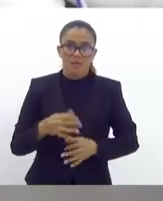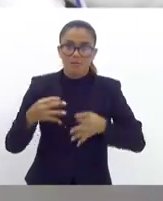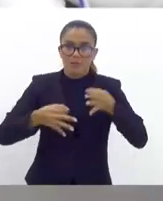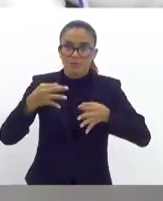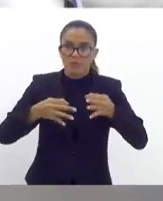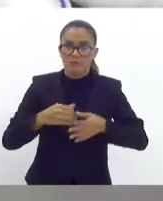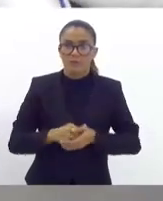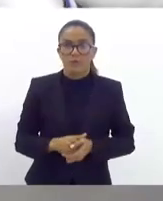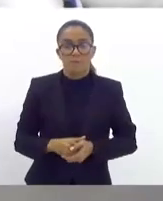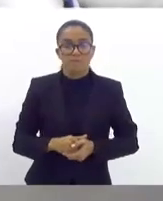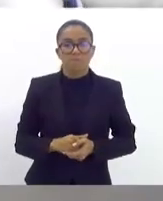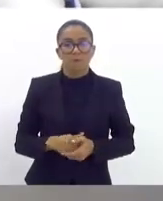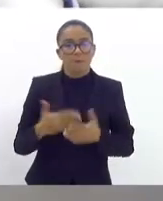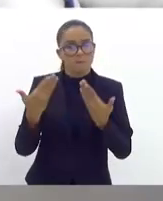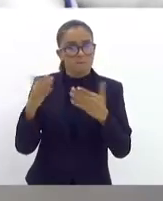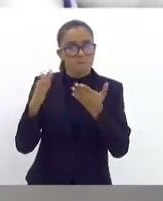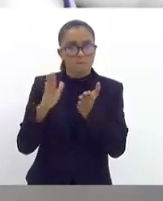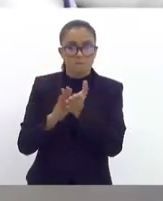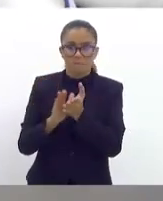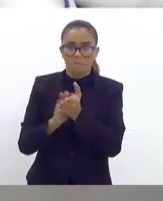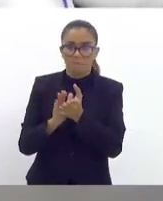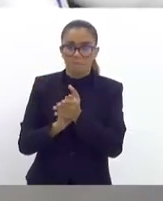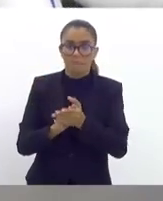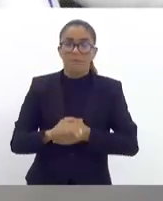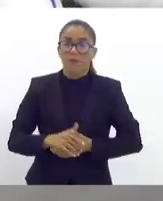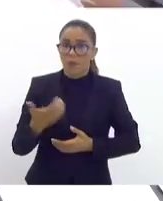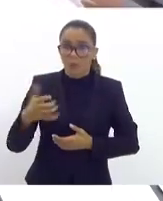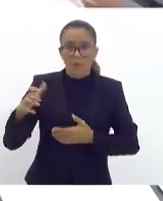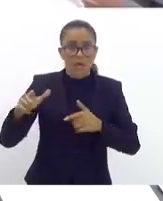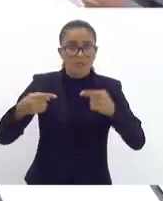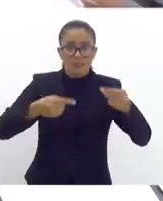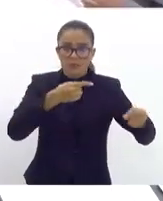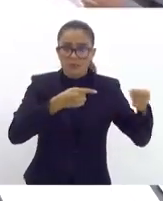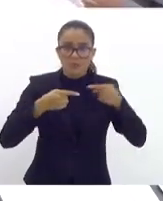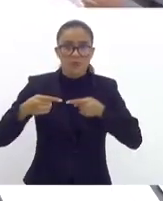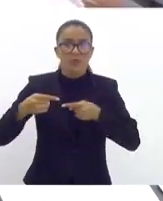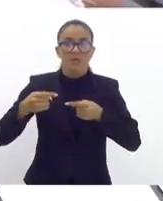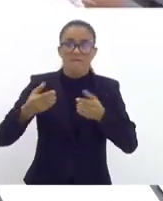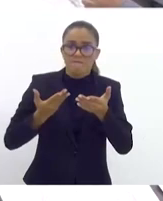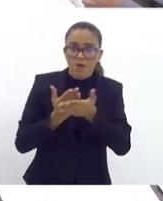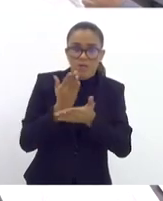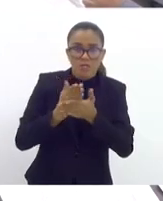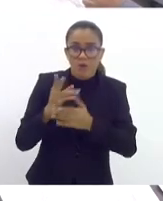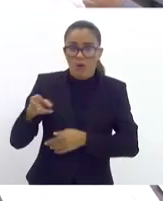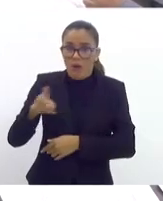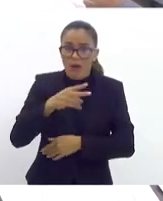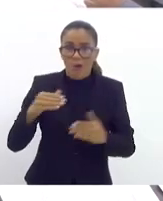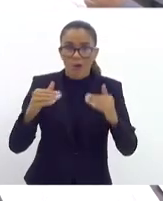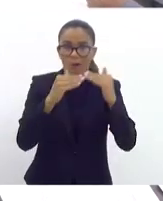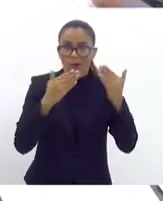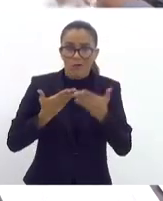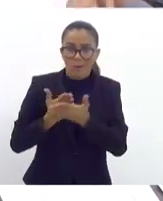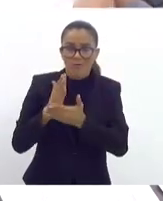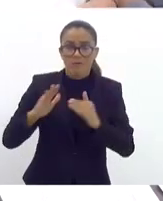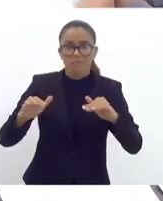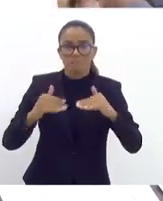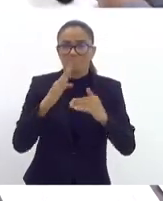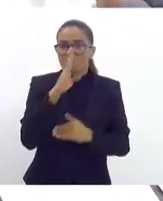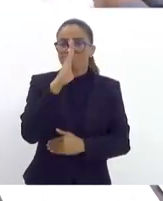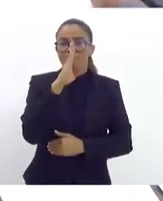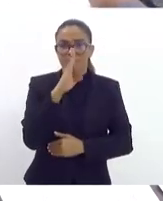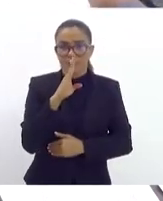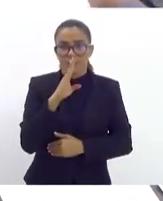pela diplomacia deputada discussão e votação senhores que aprovam parecer retificado do relator